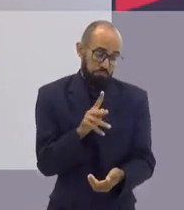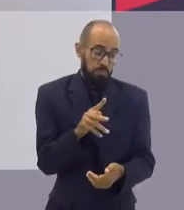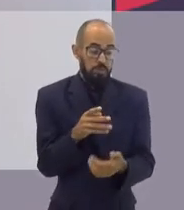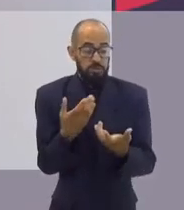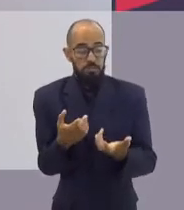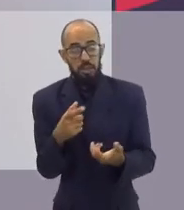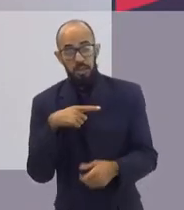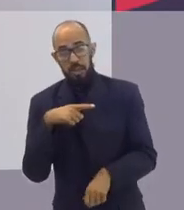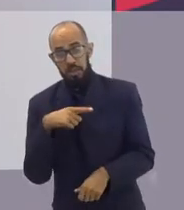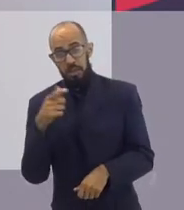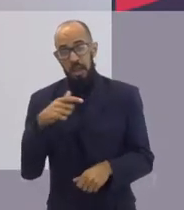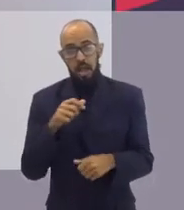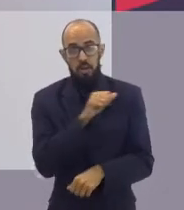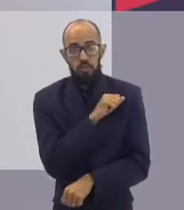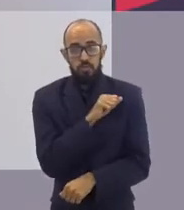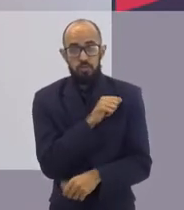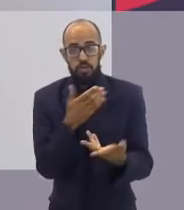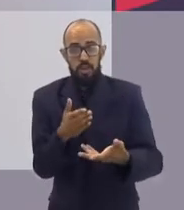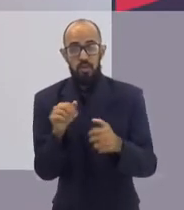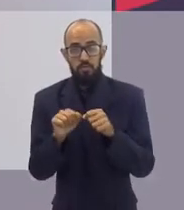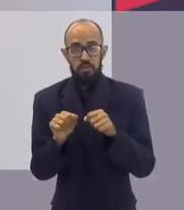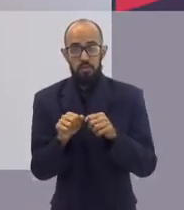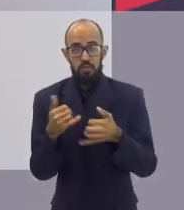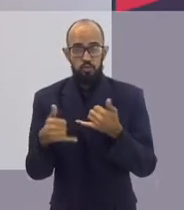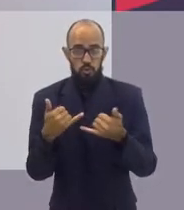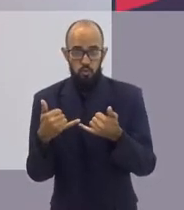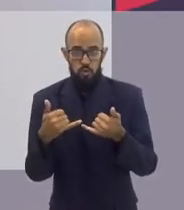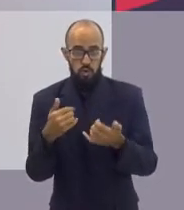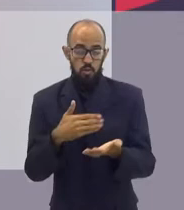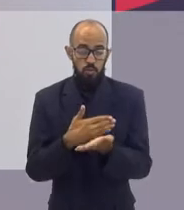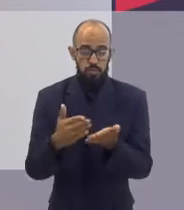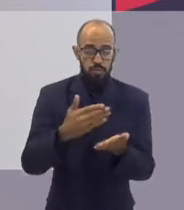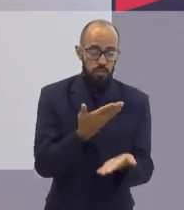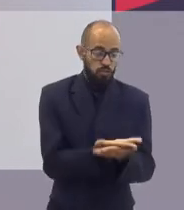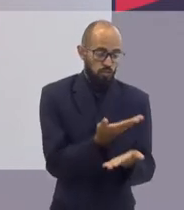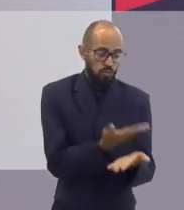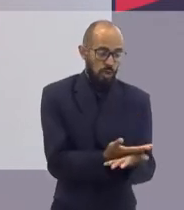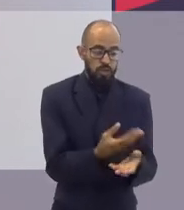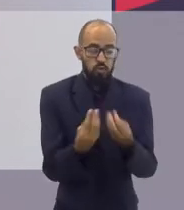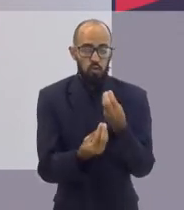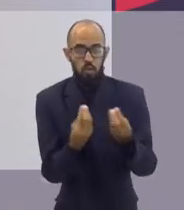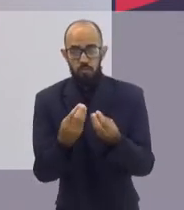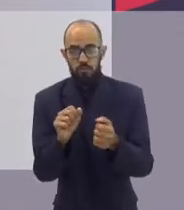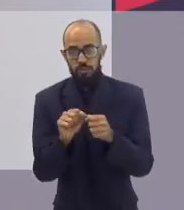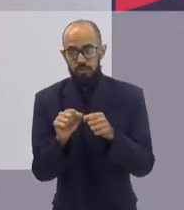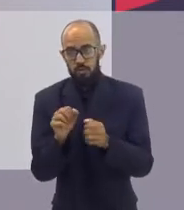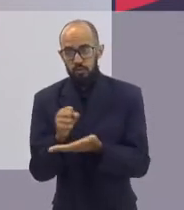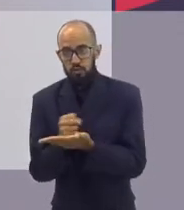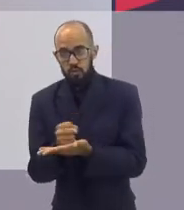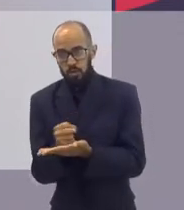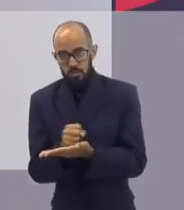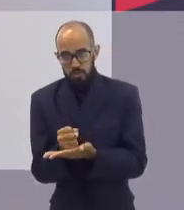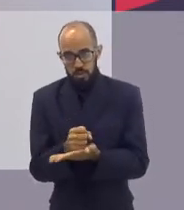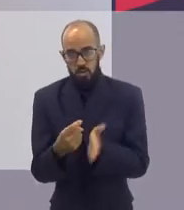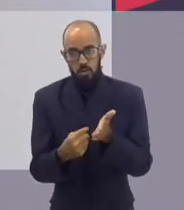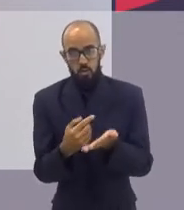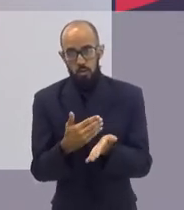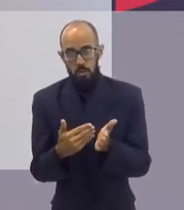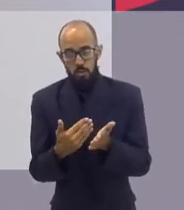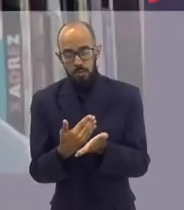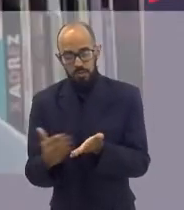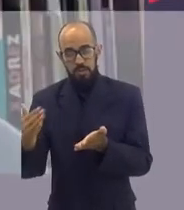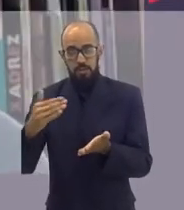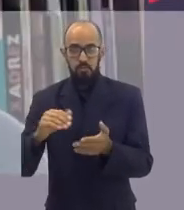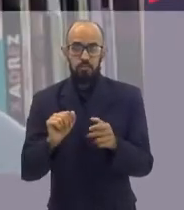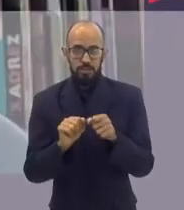muito aluno querendo fazer jogo. Então eu comecei a estudar como se faz um videogame, né, e trazer os alunos e mostrar essa construção de